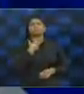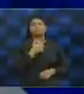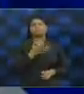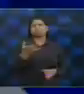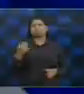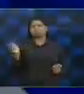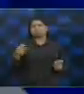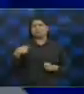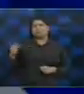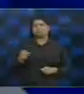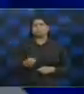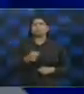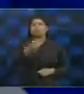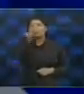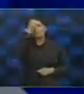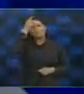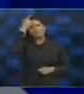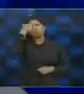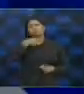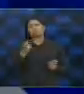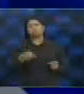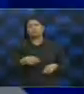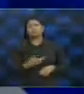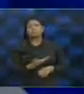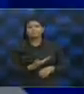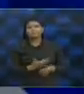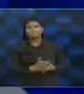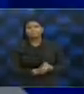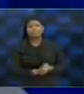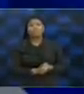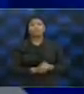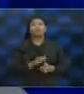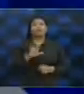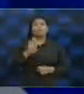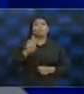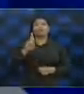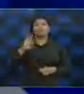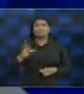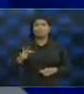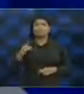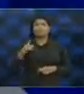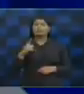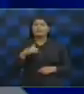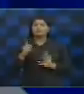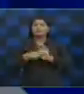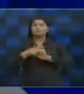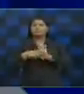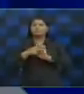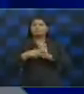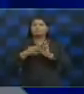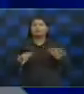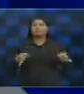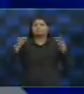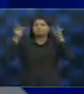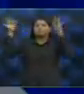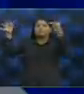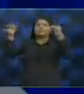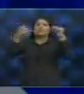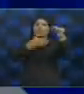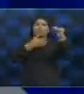Manaus. O BRT já está muito bem encaminhado no Ministério das Cidades. É um projeto de